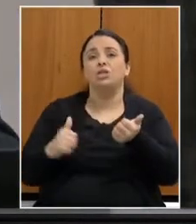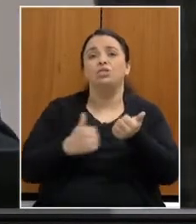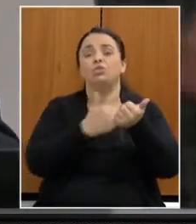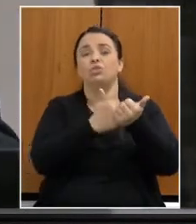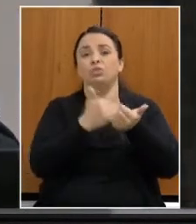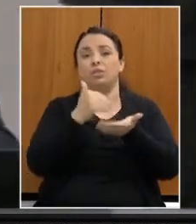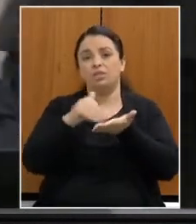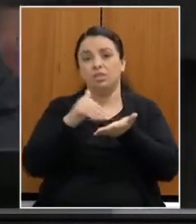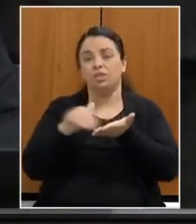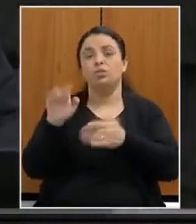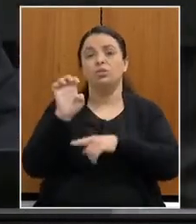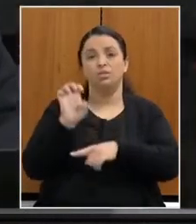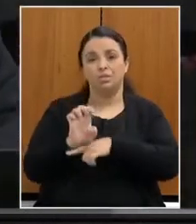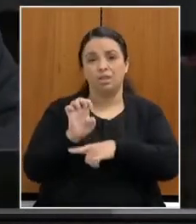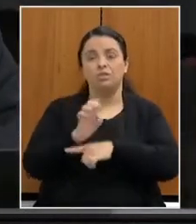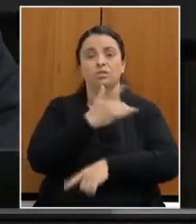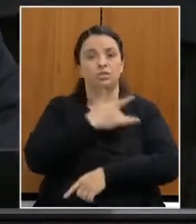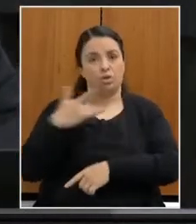de Saúde.